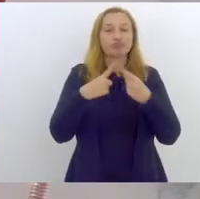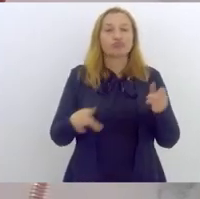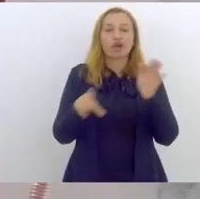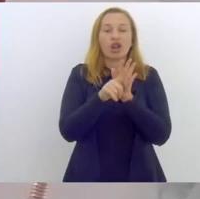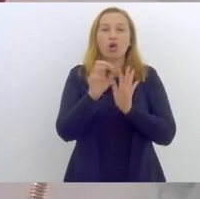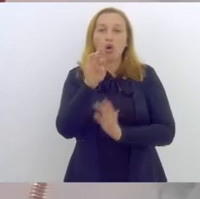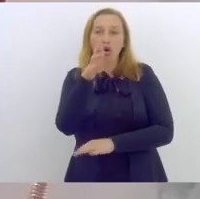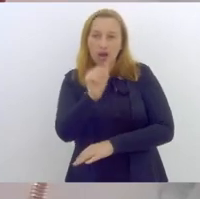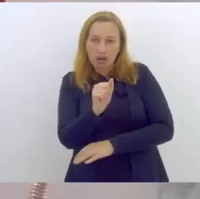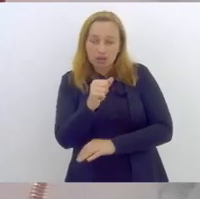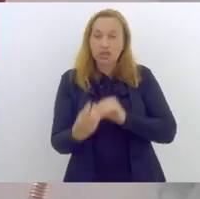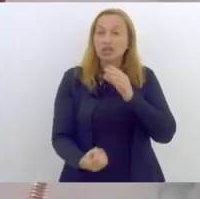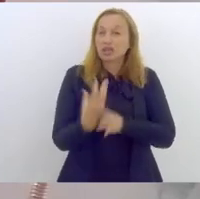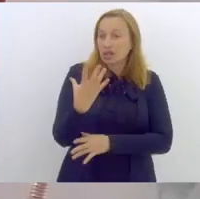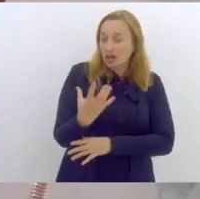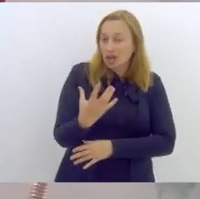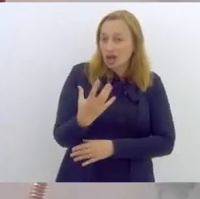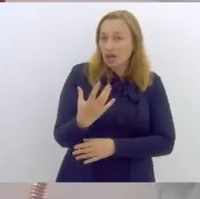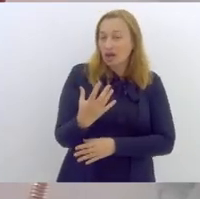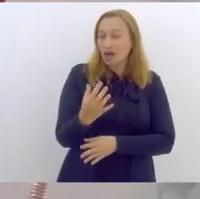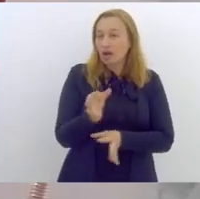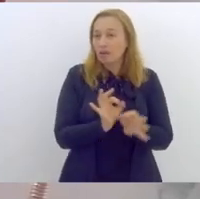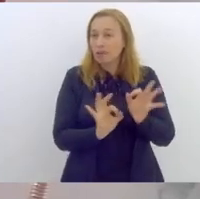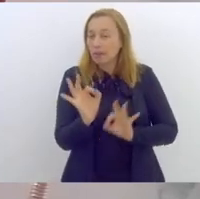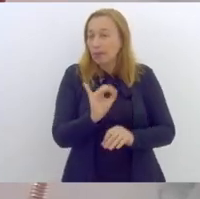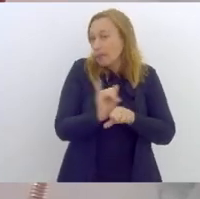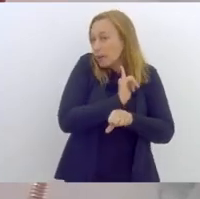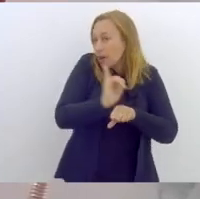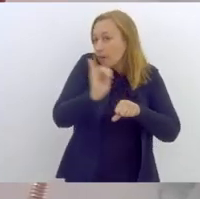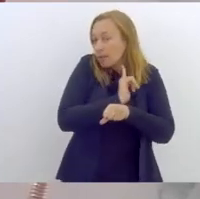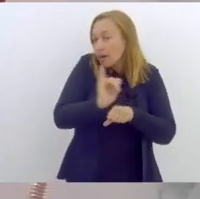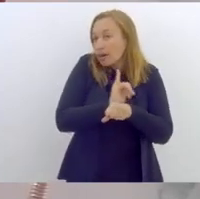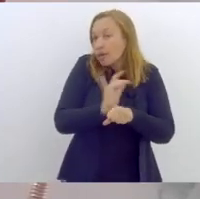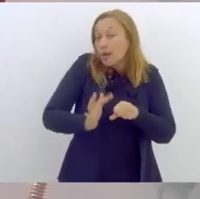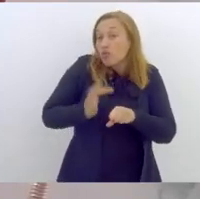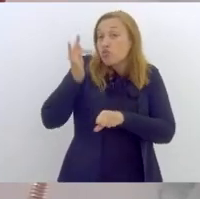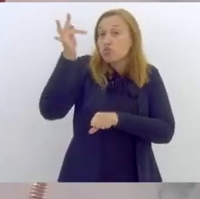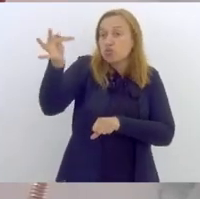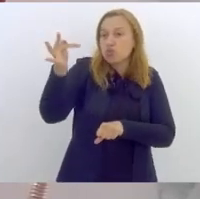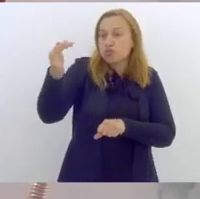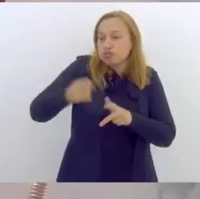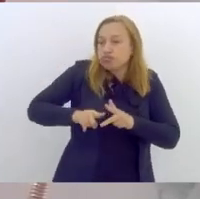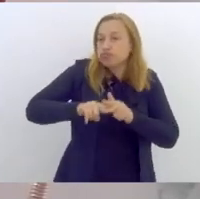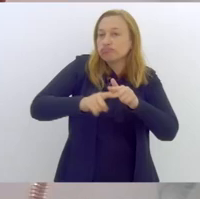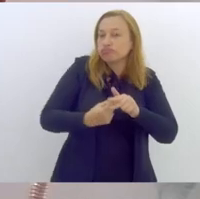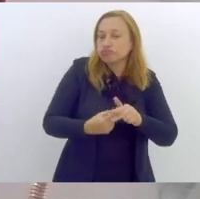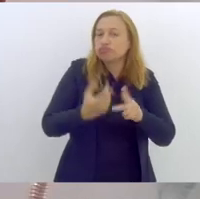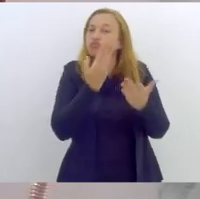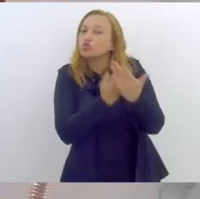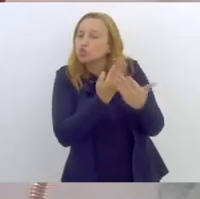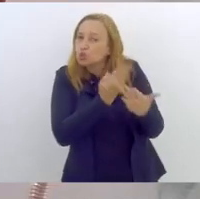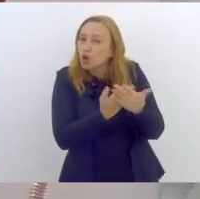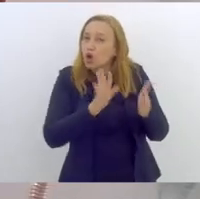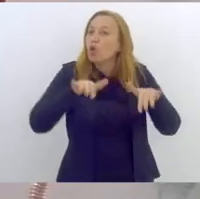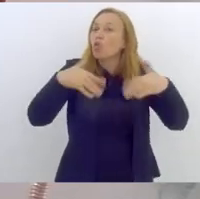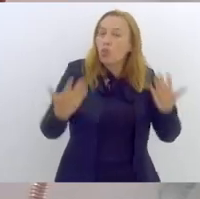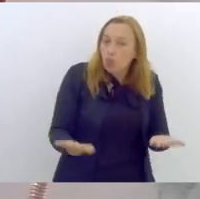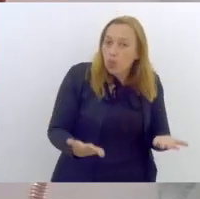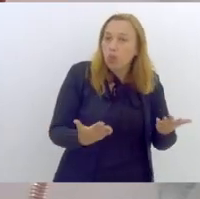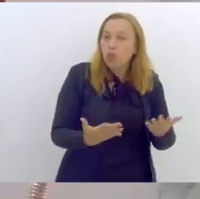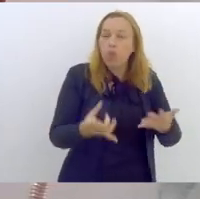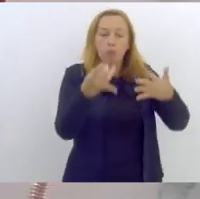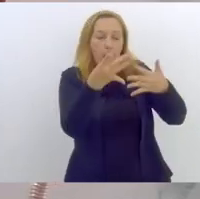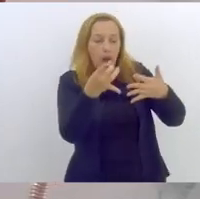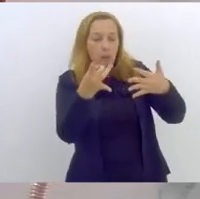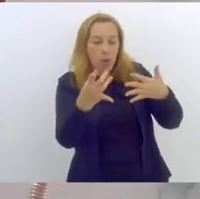orgânica criar premissas para depois no futuro a gente regulamentares estudar qual vai ser o nome que condições